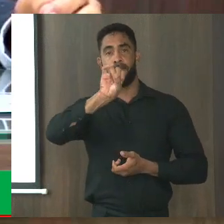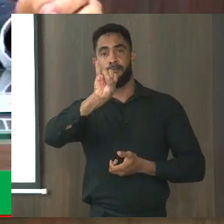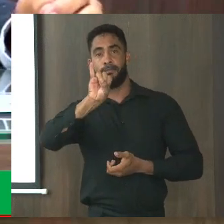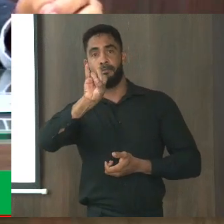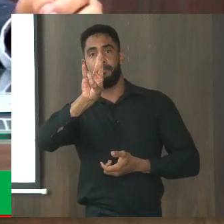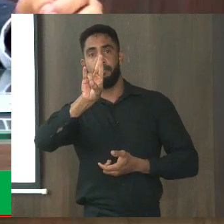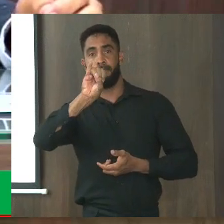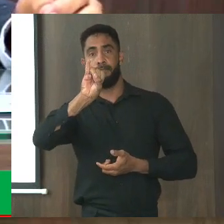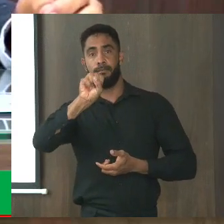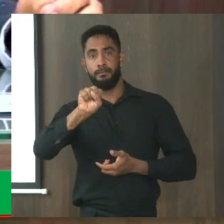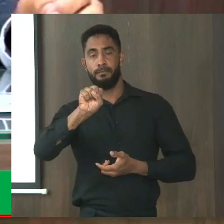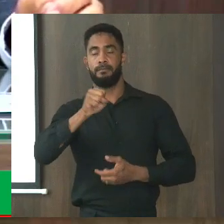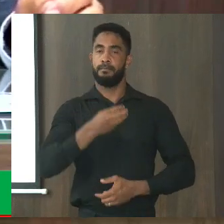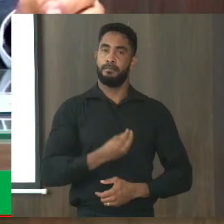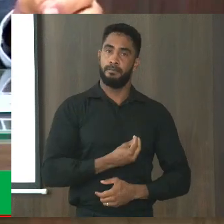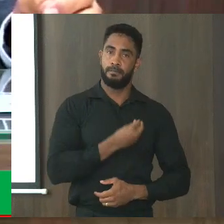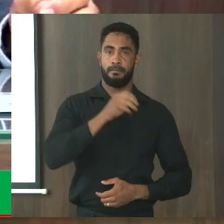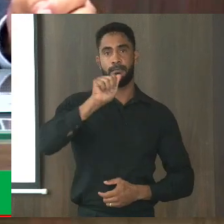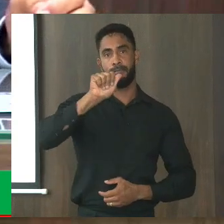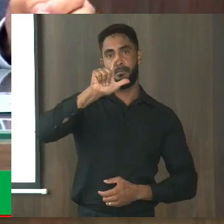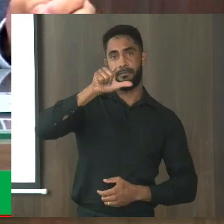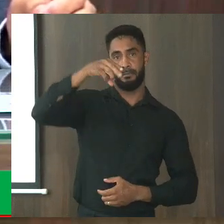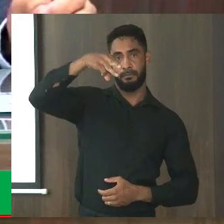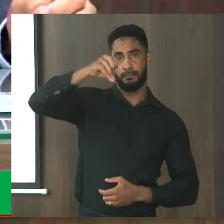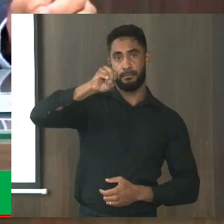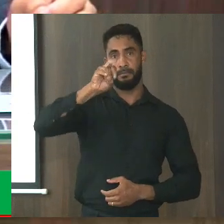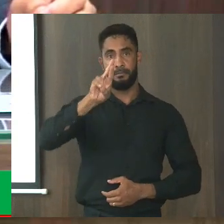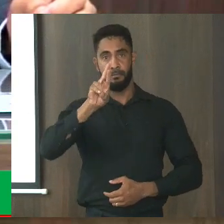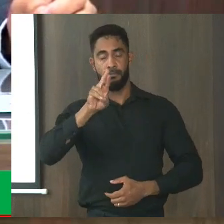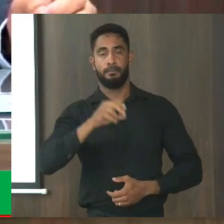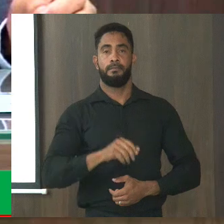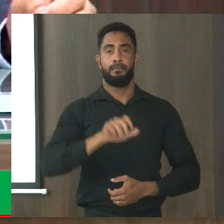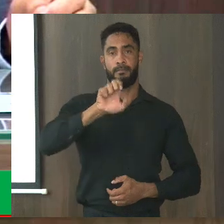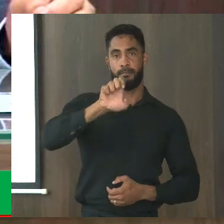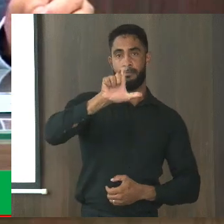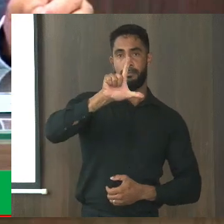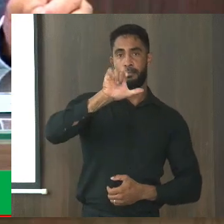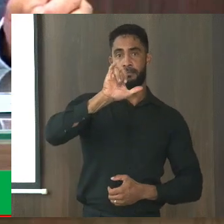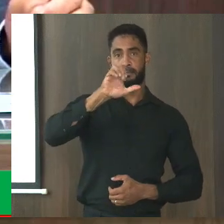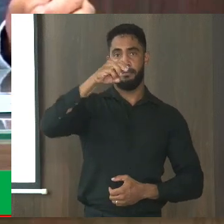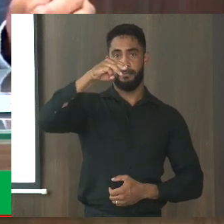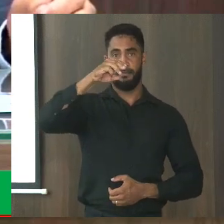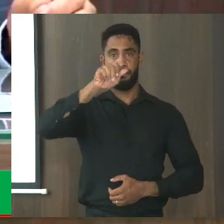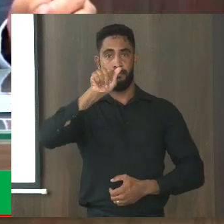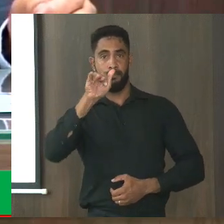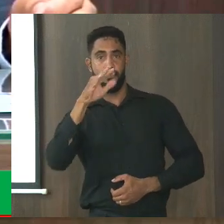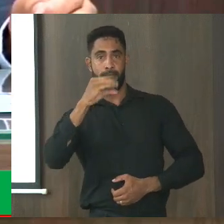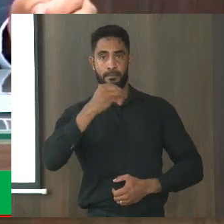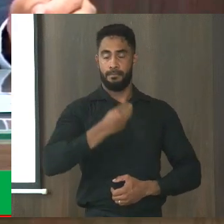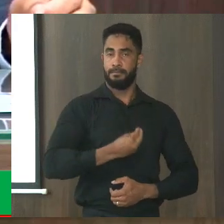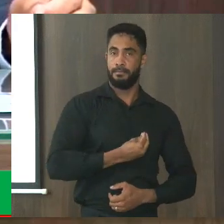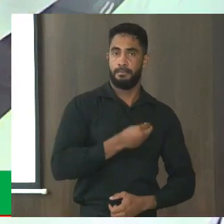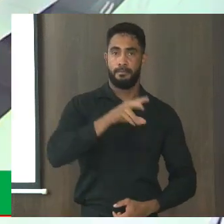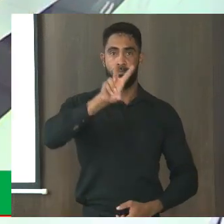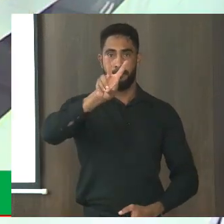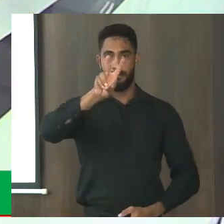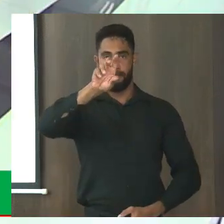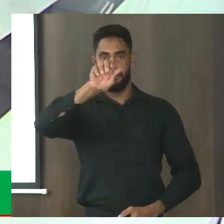Carlos Lopes, Presente. Almir Dias Santos, Elismácio Borges Ferreira, presente. Valdeir do Santo